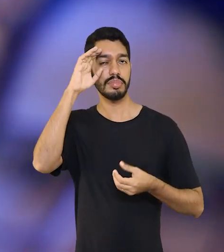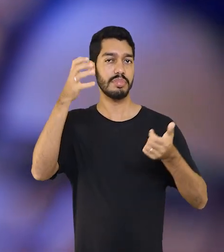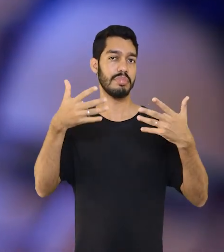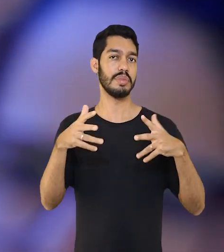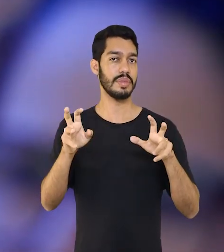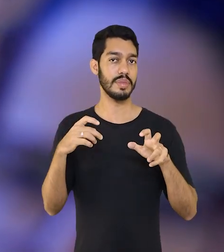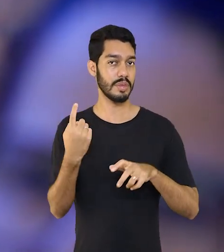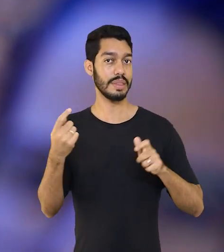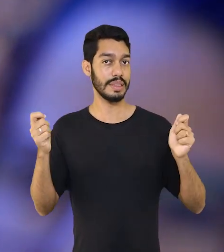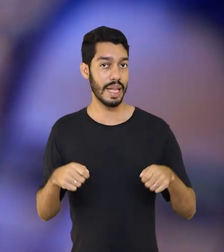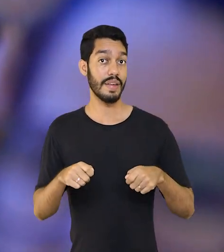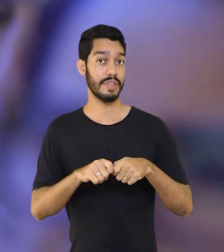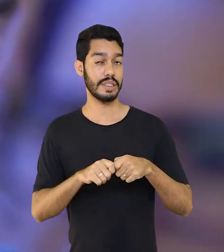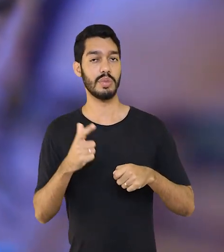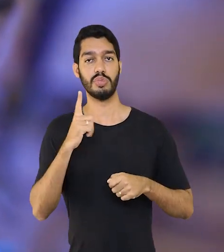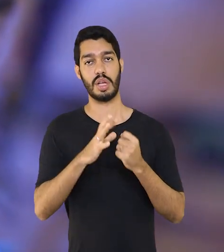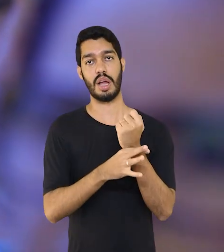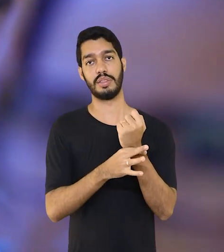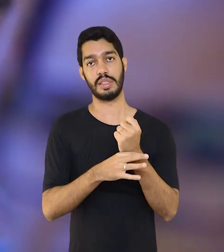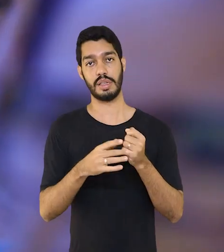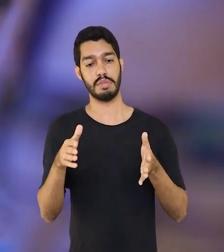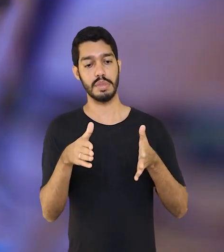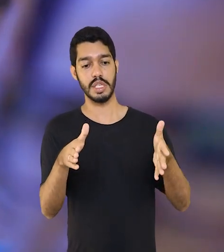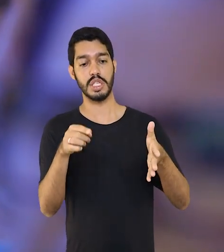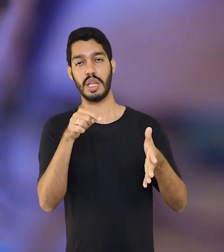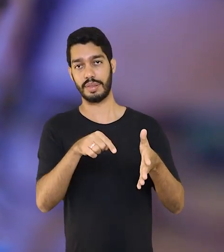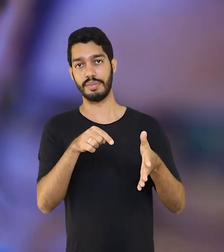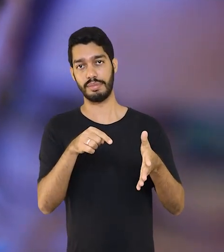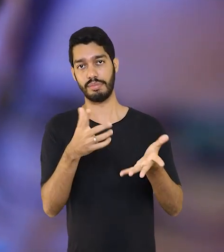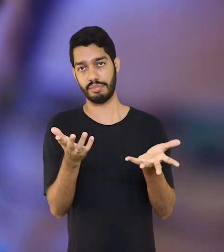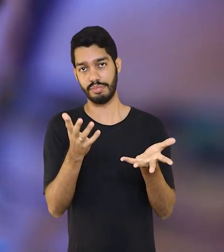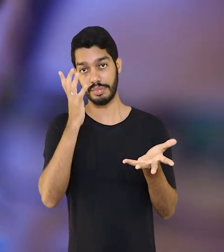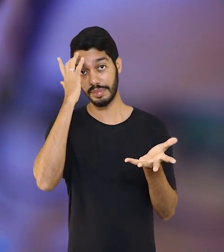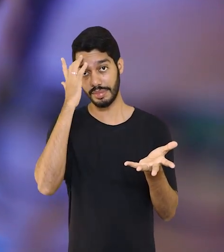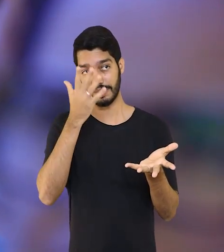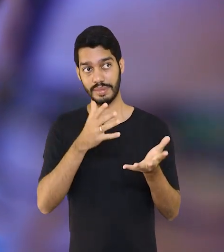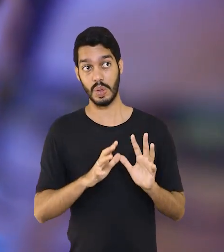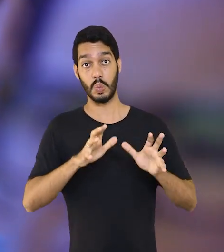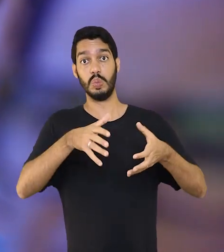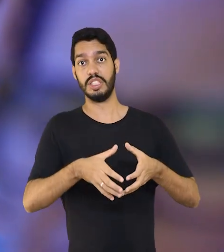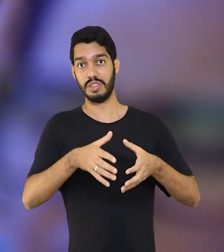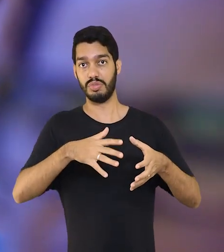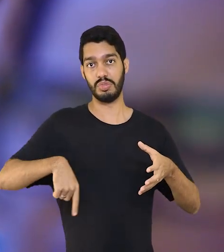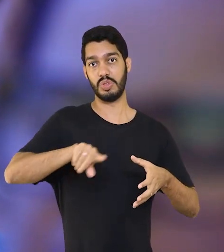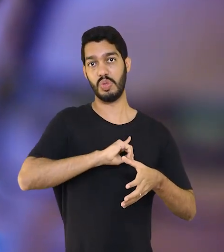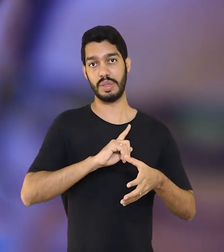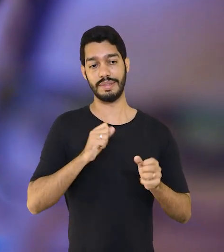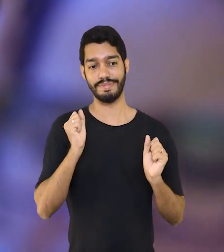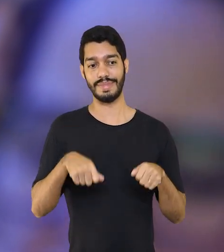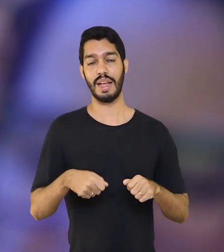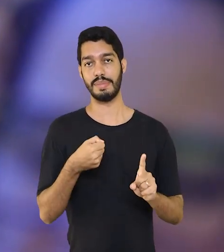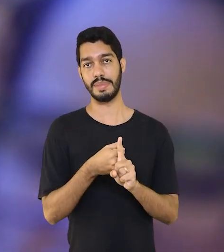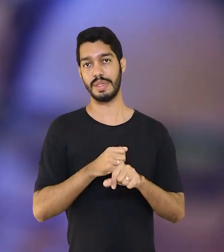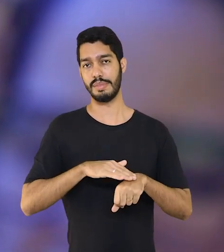ouvir um pouquinho vocês sobre isso. O que a gente pode fazer para garantir que essa pista, ou seja, que eu acho que é talvez o que o coletivo aqui